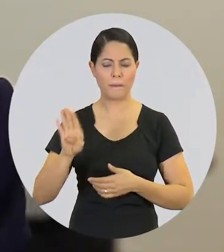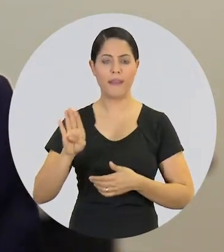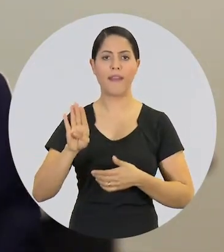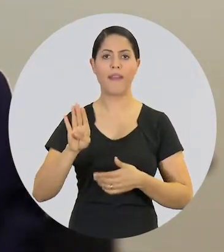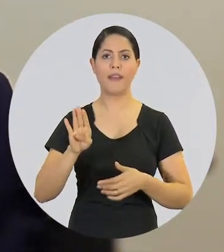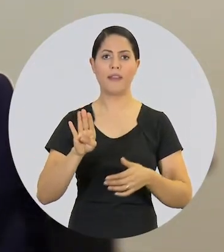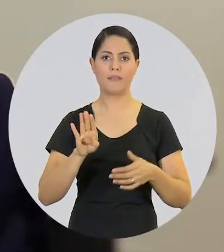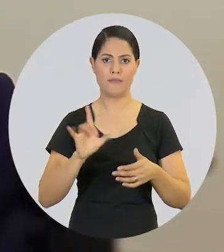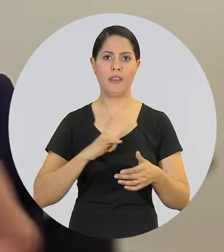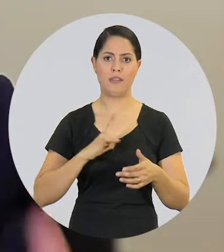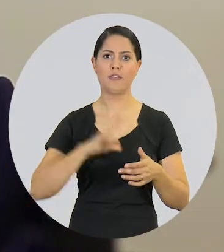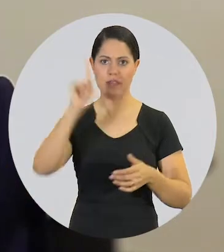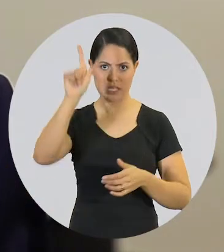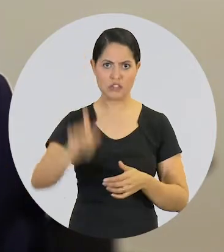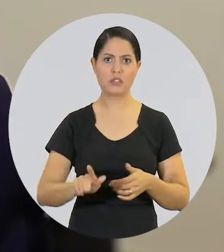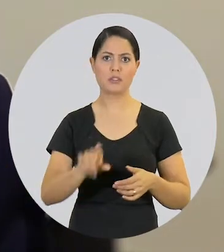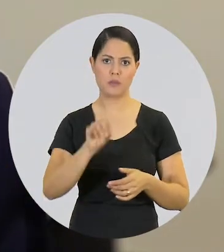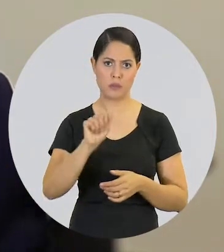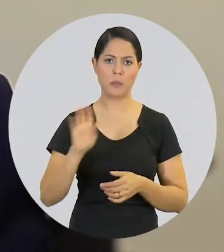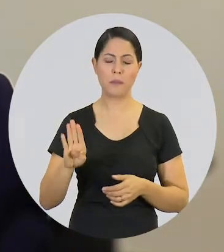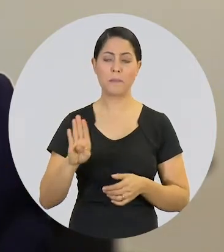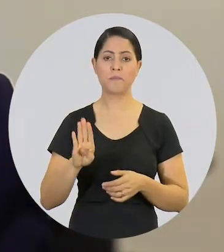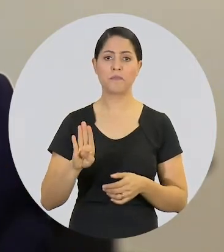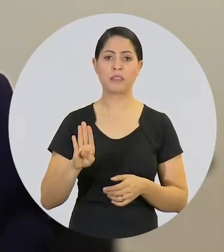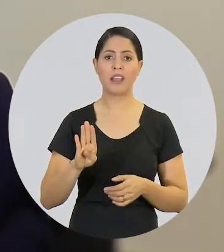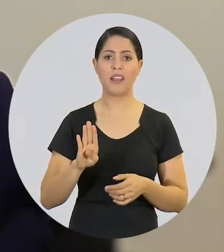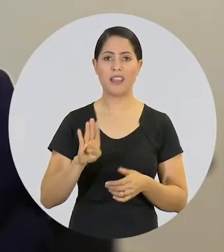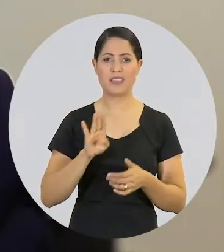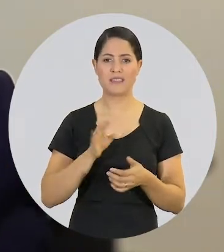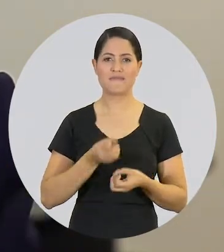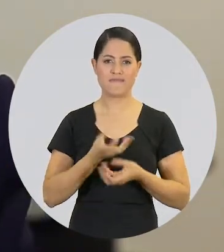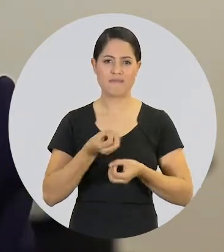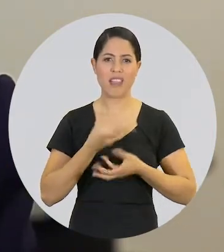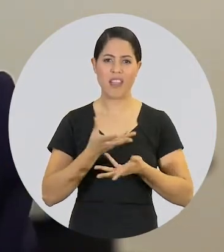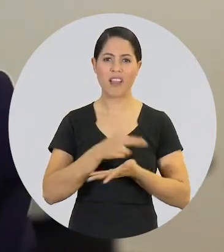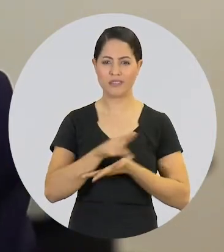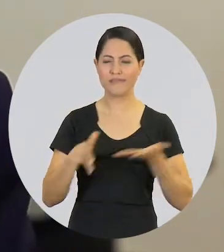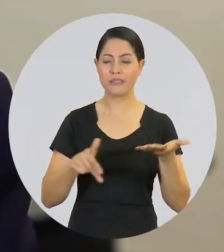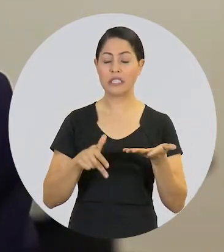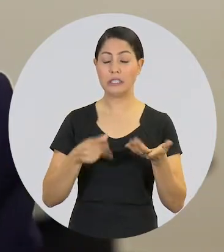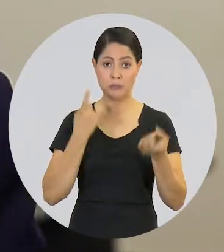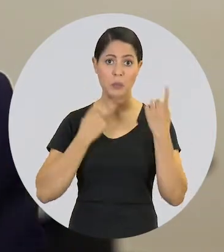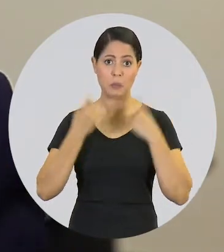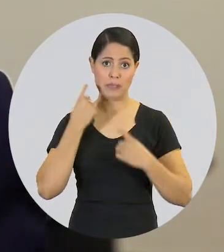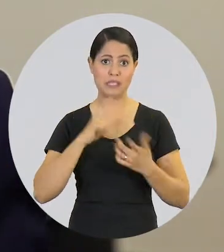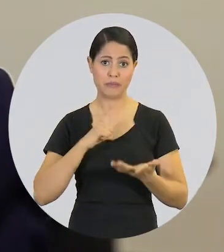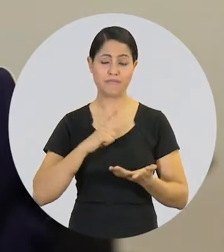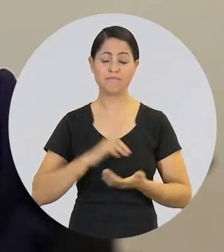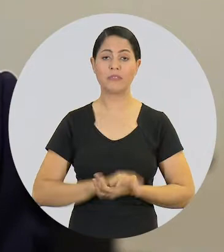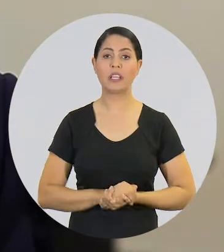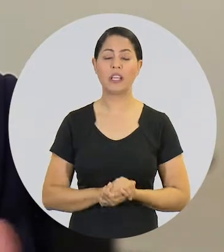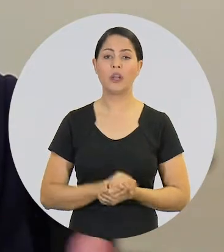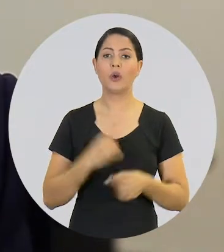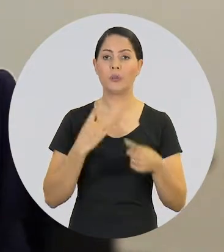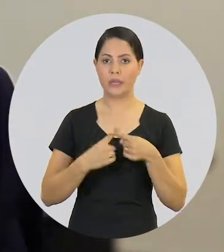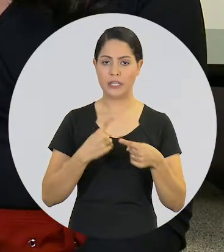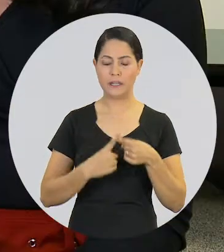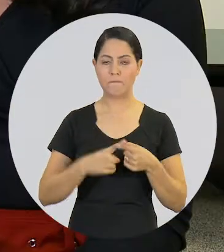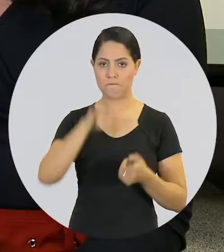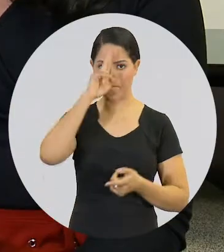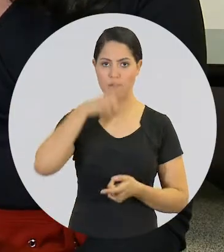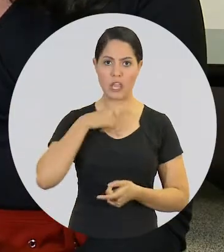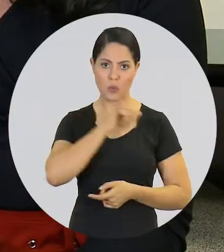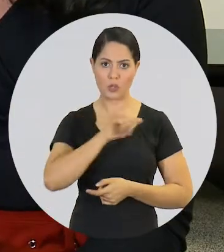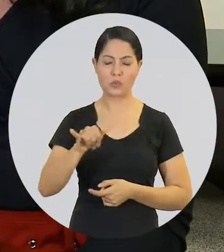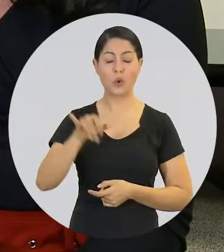à frente da OAB, de dirigir a instituição Ordem dos Advogados do Brasil, um dado como esse, né, porque eu tenho dito